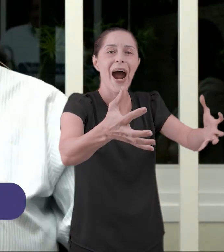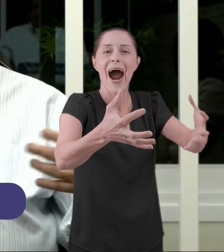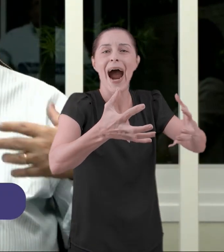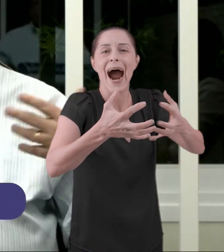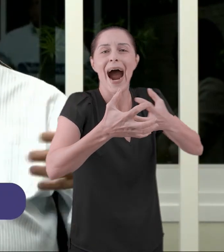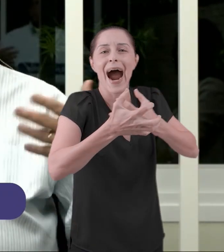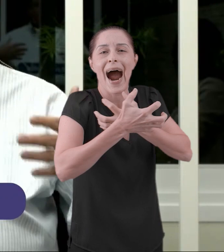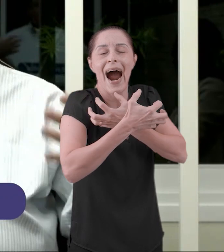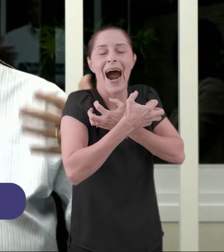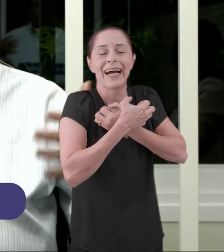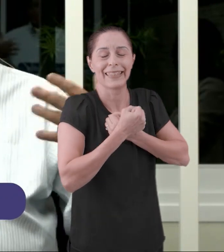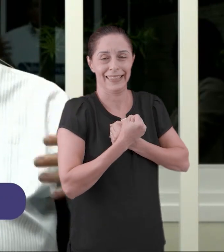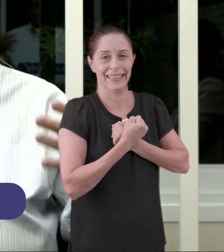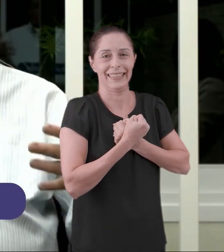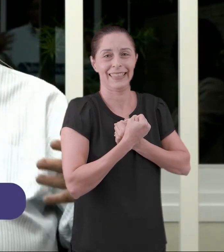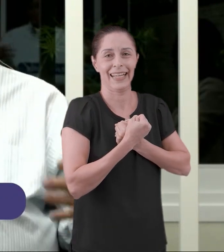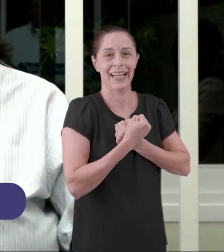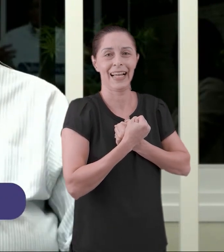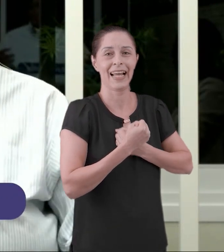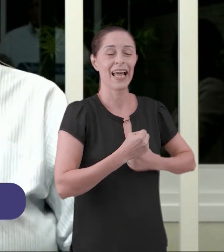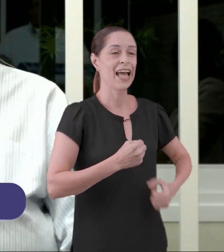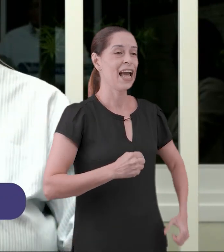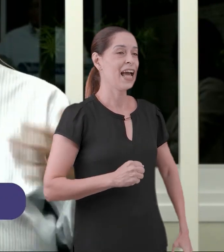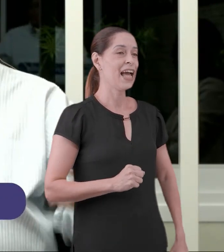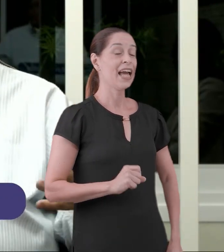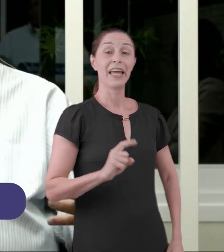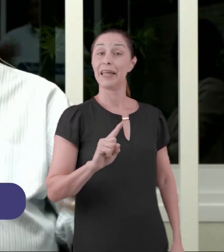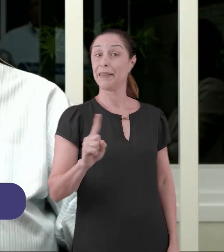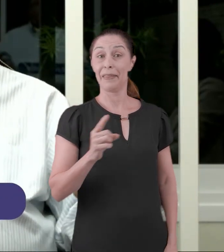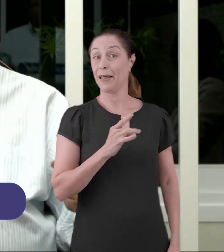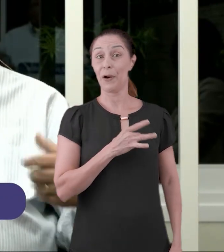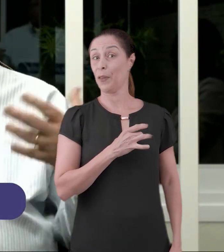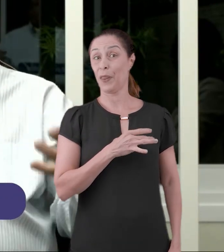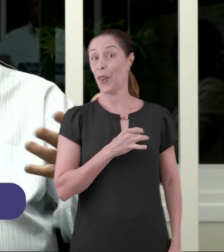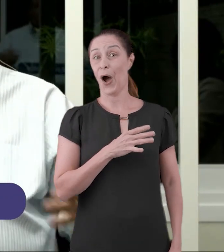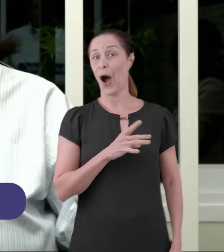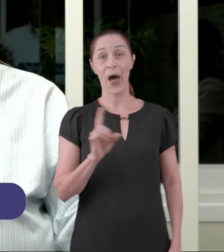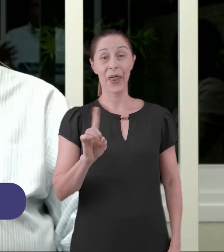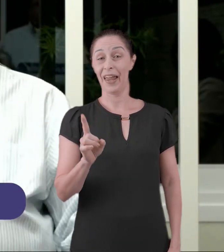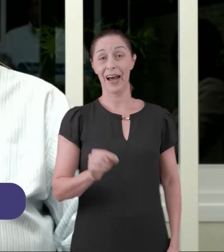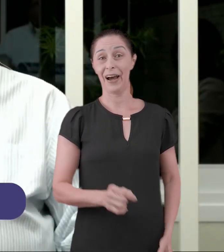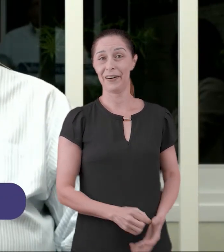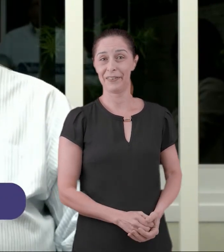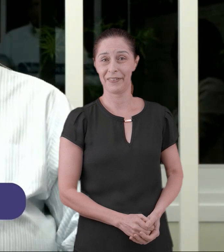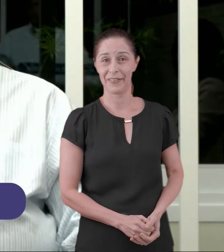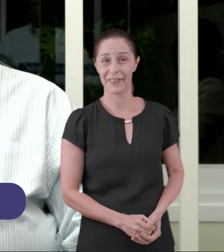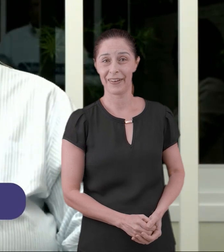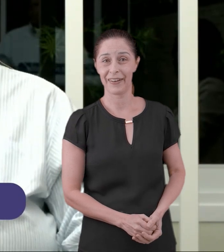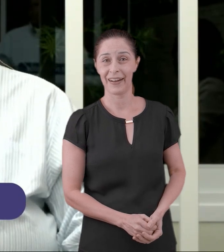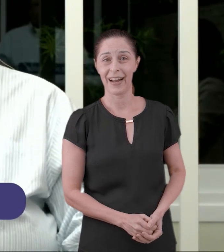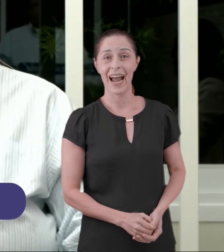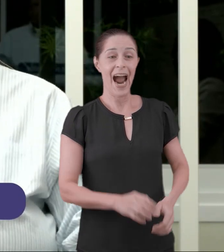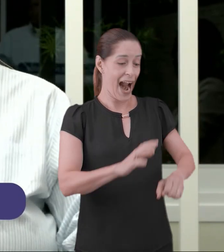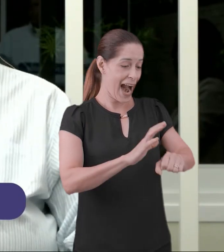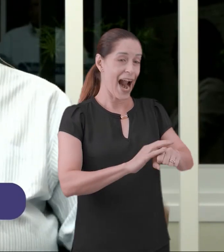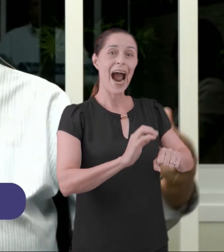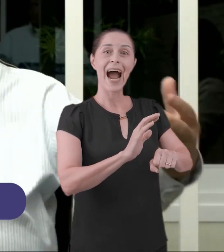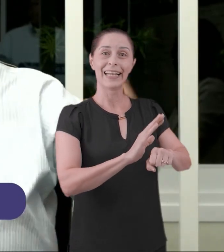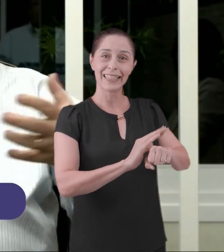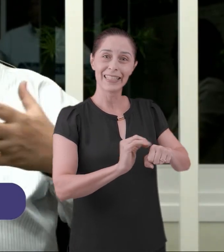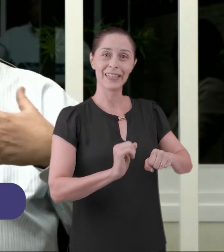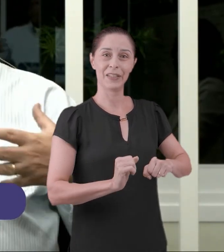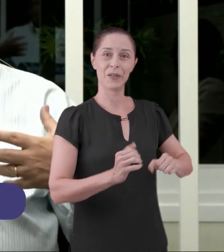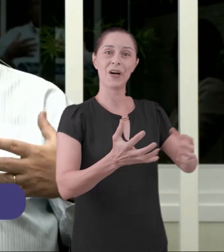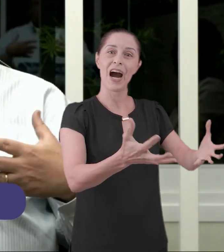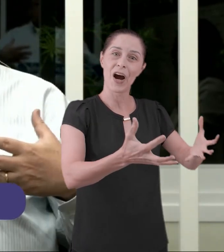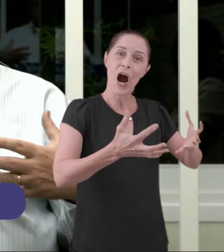peninha, né? Elas querem entender, nós temos que entender que são pessoas normais, que precisam do carinho, do afeto, e a igreja, ela tem que